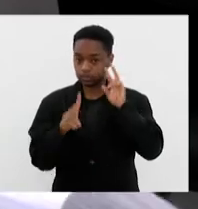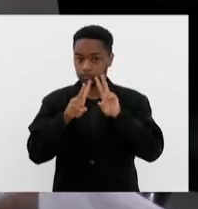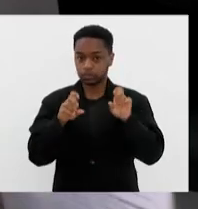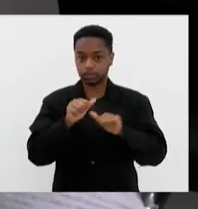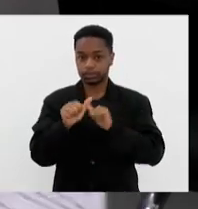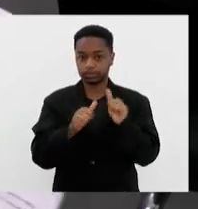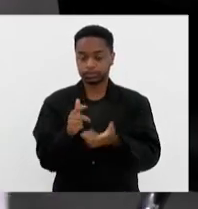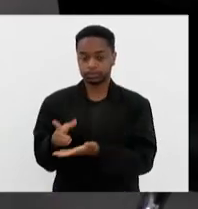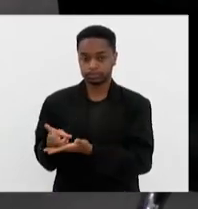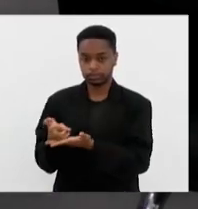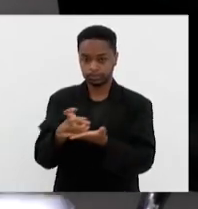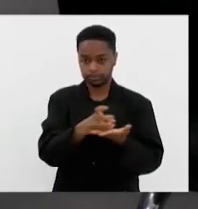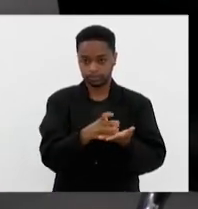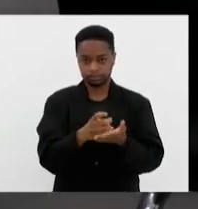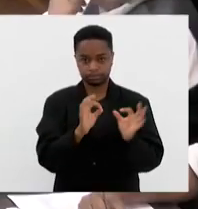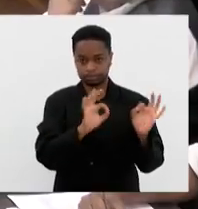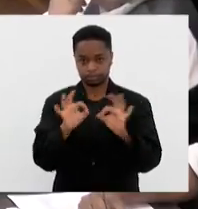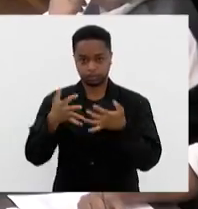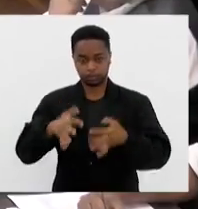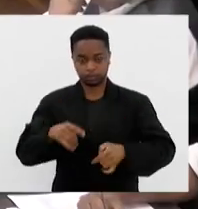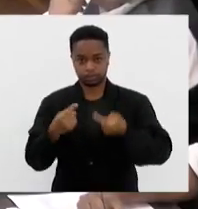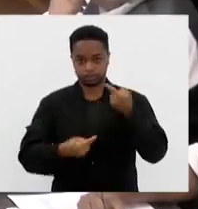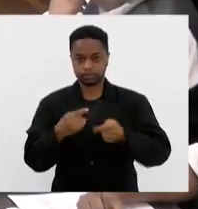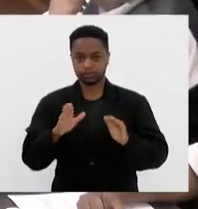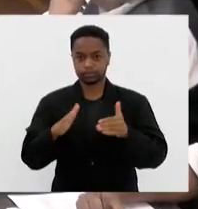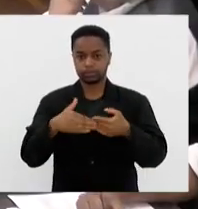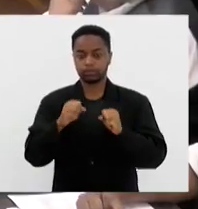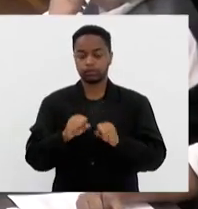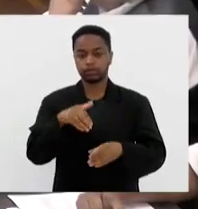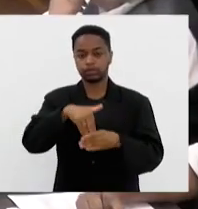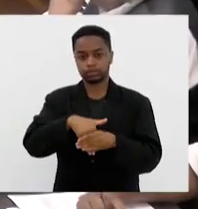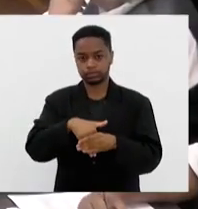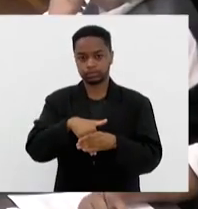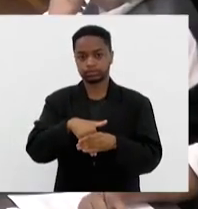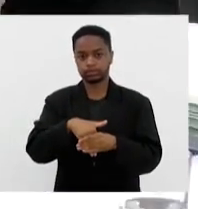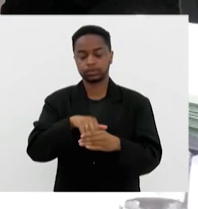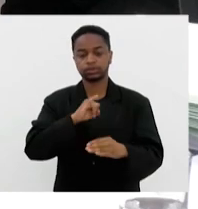tributária. Não havendo quem queira discutir, encerrada a discussão, em votação,